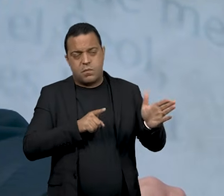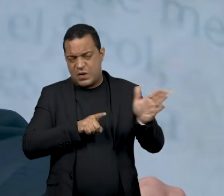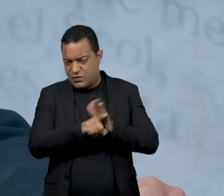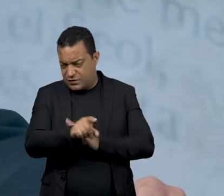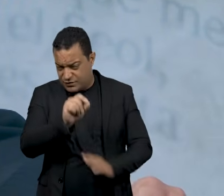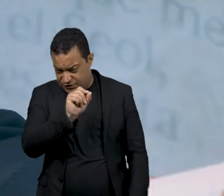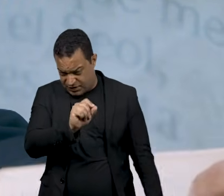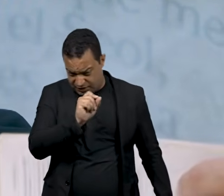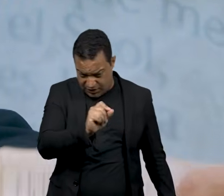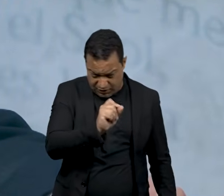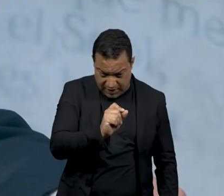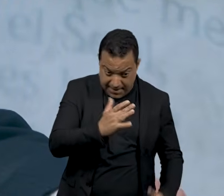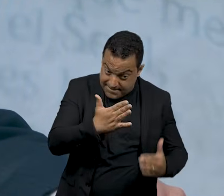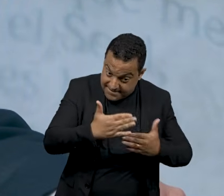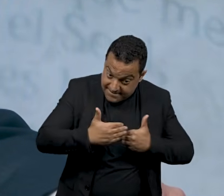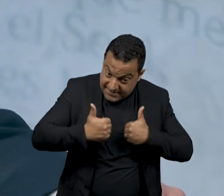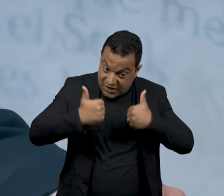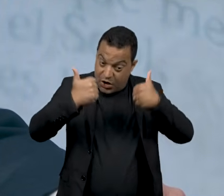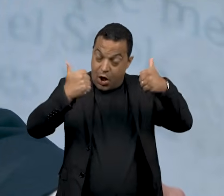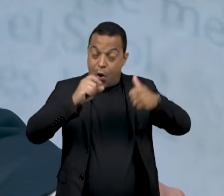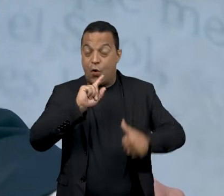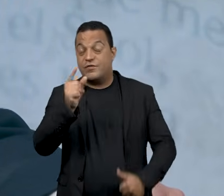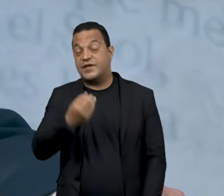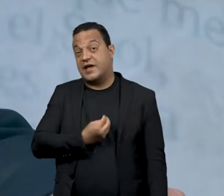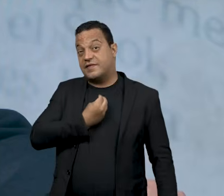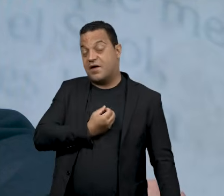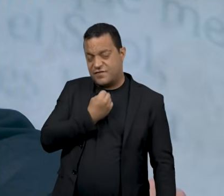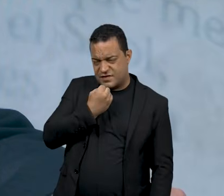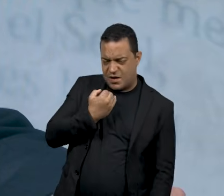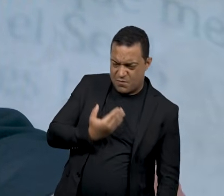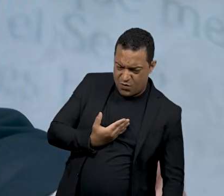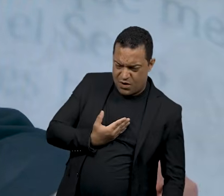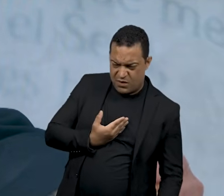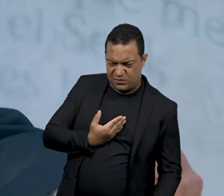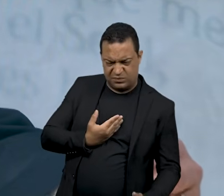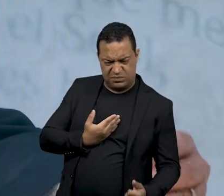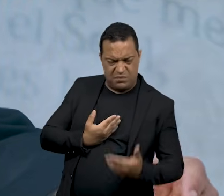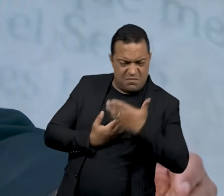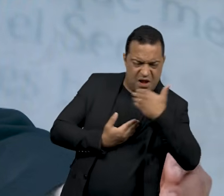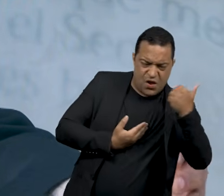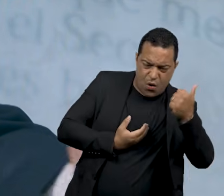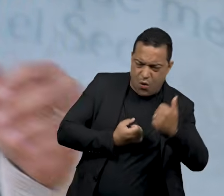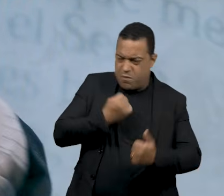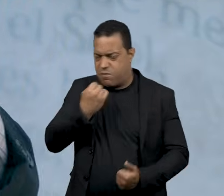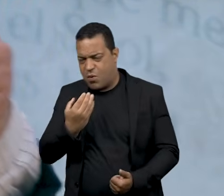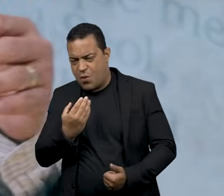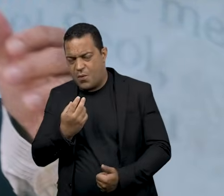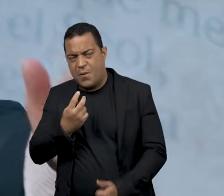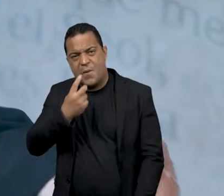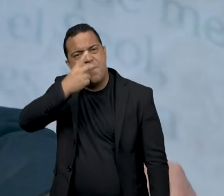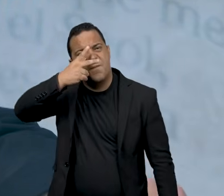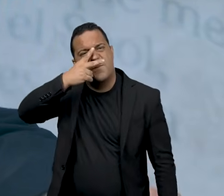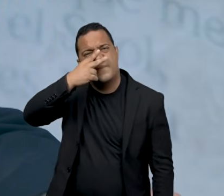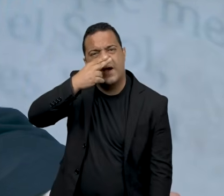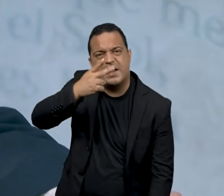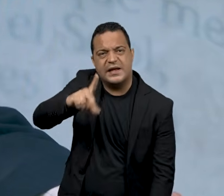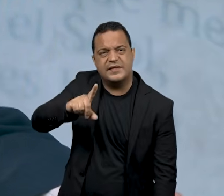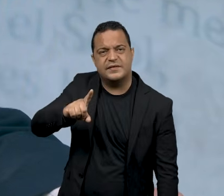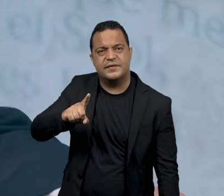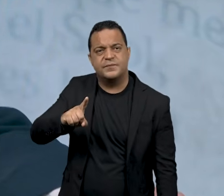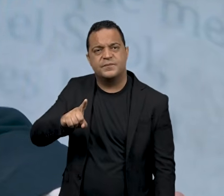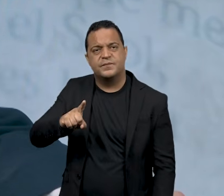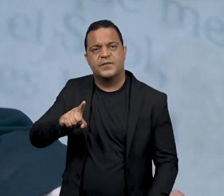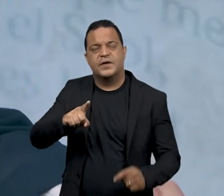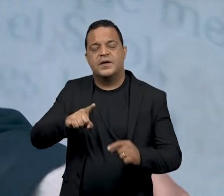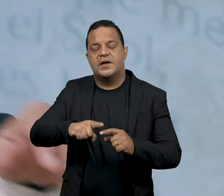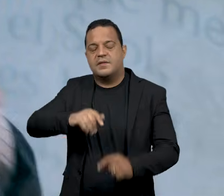para o paciente o seguinte, você quer melhorar ou você quer ficar bom? Isso é estranho, né? Parece que é a mesma coisa. Uhum. Não, melhorar é